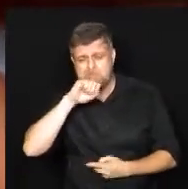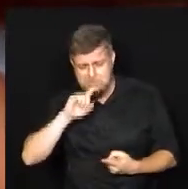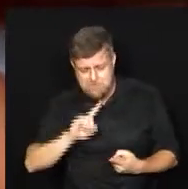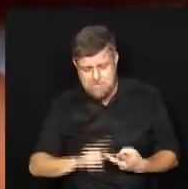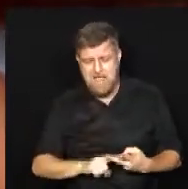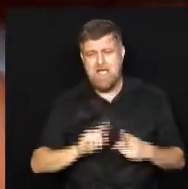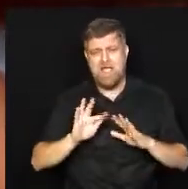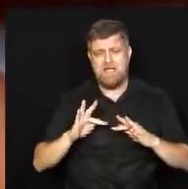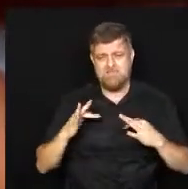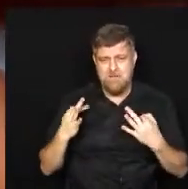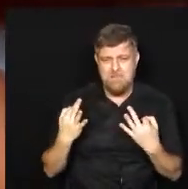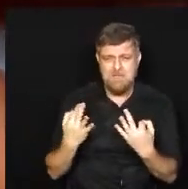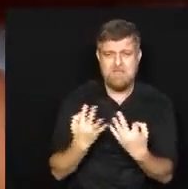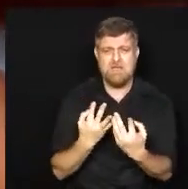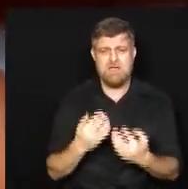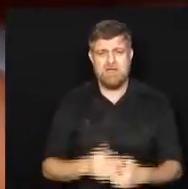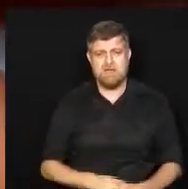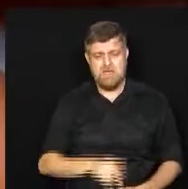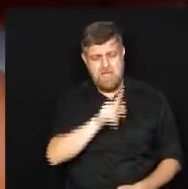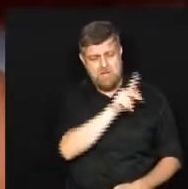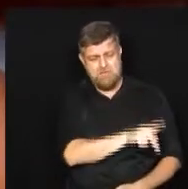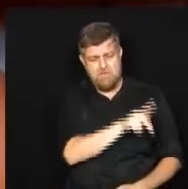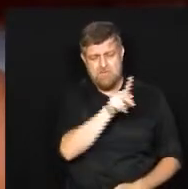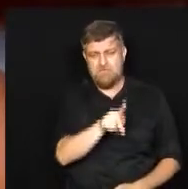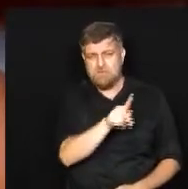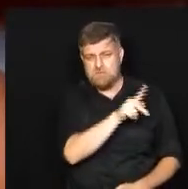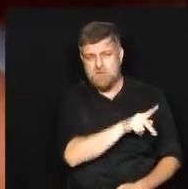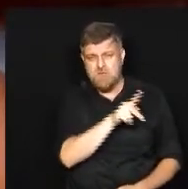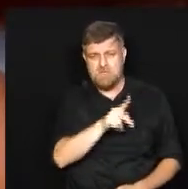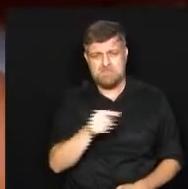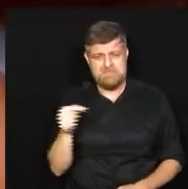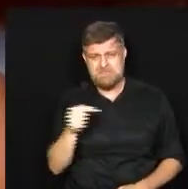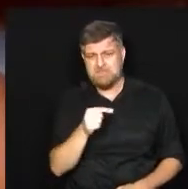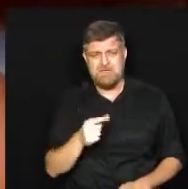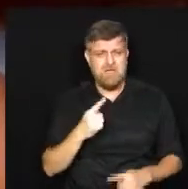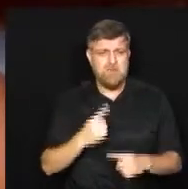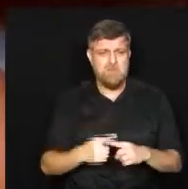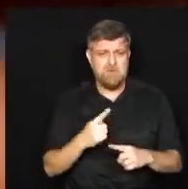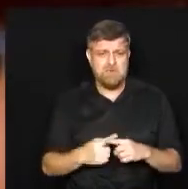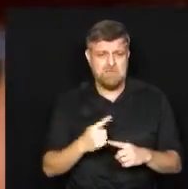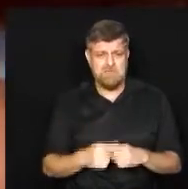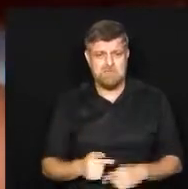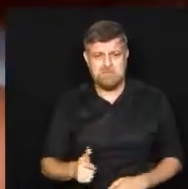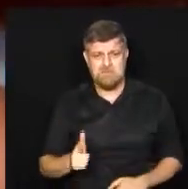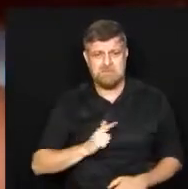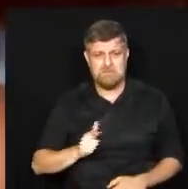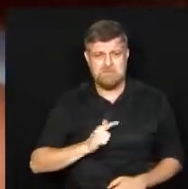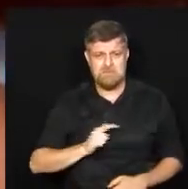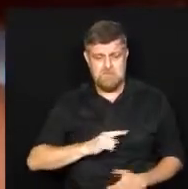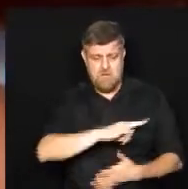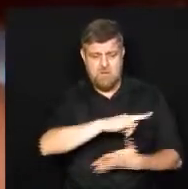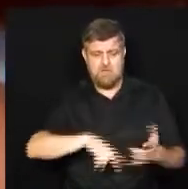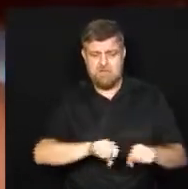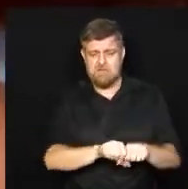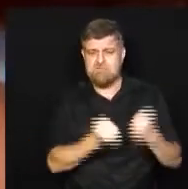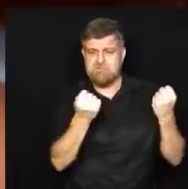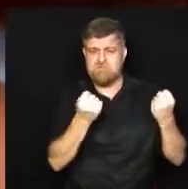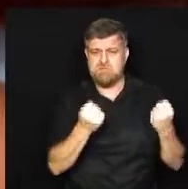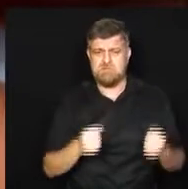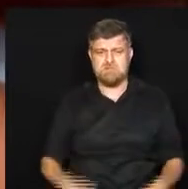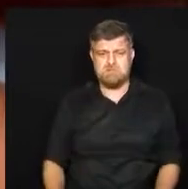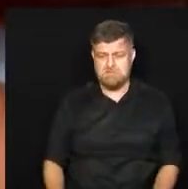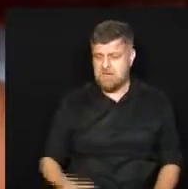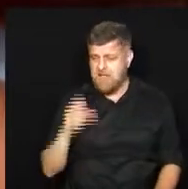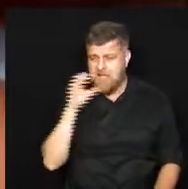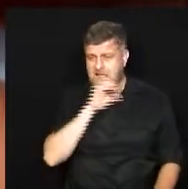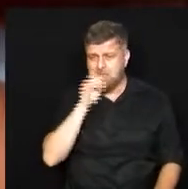mães, de familiares, de professores, que por conta de encerramento de contratos, da noite